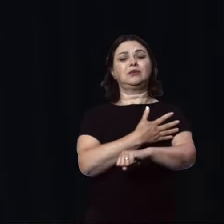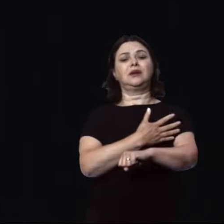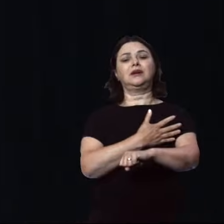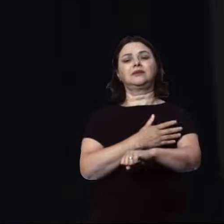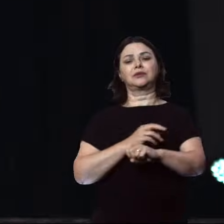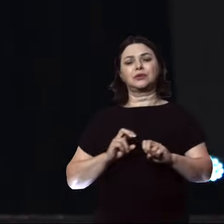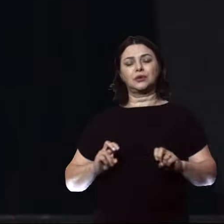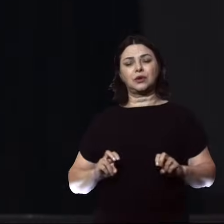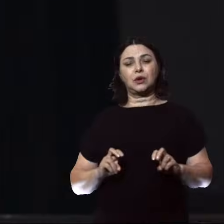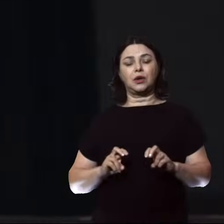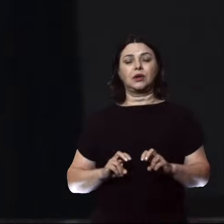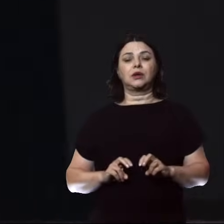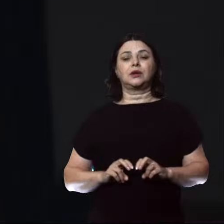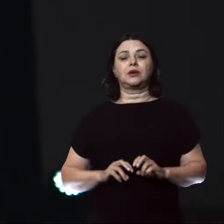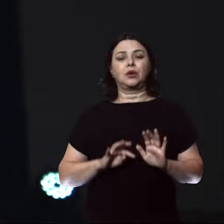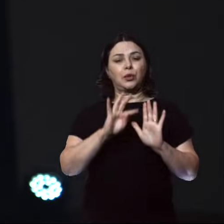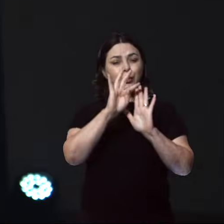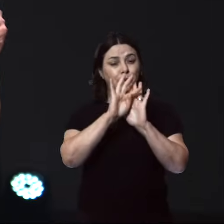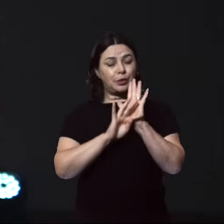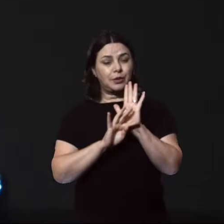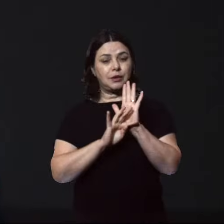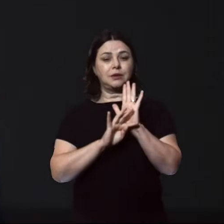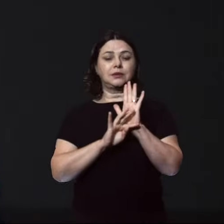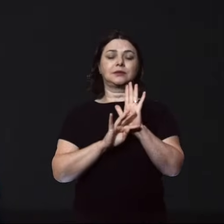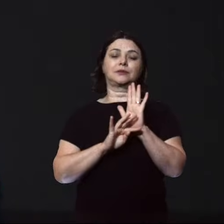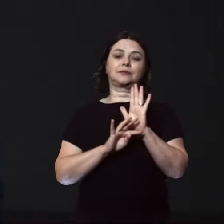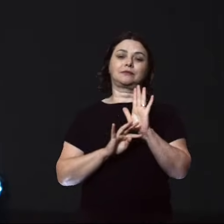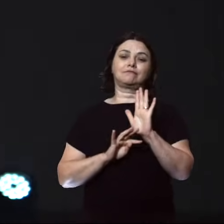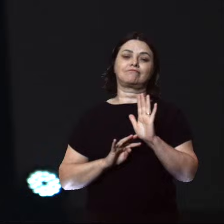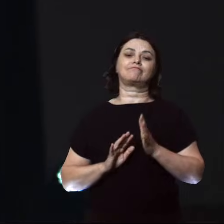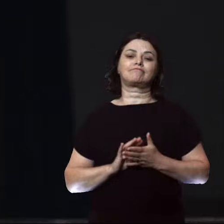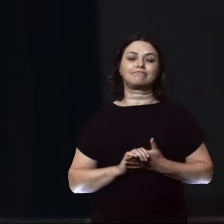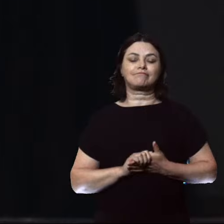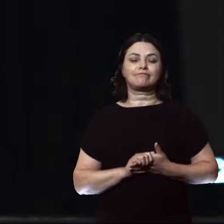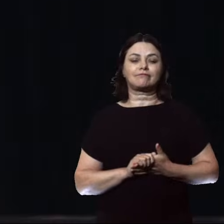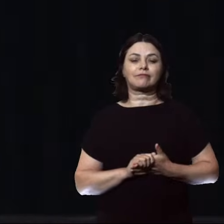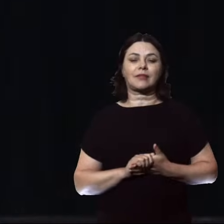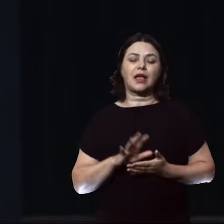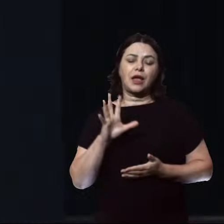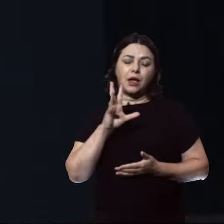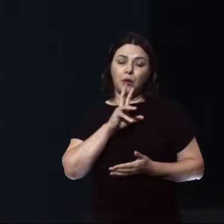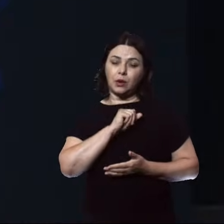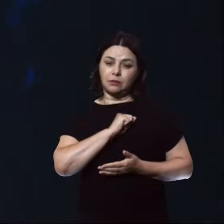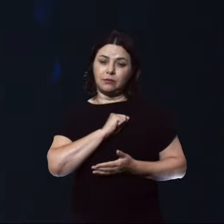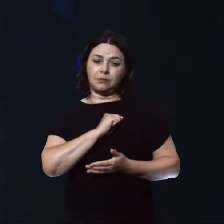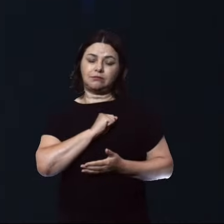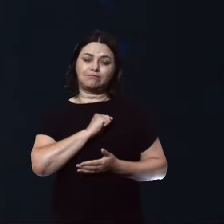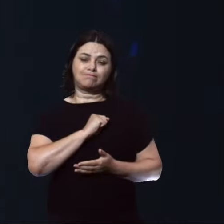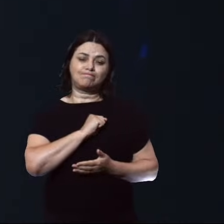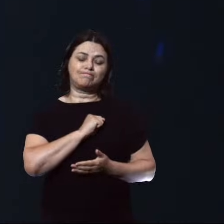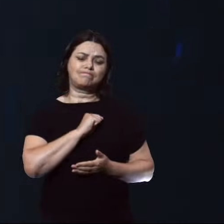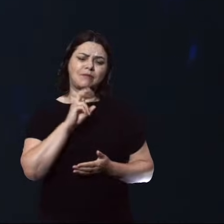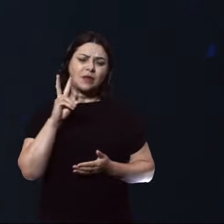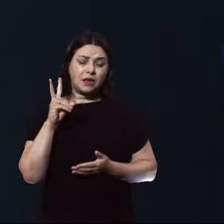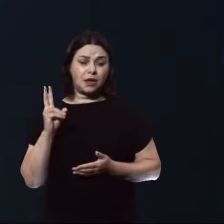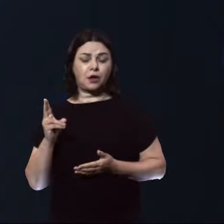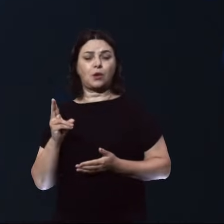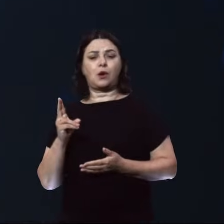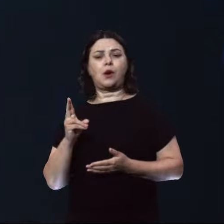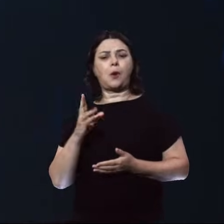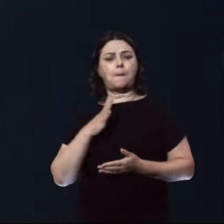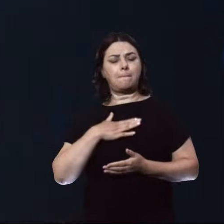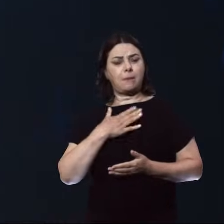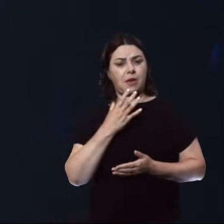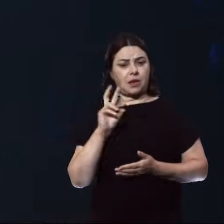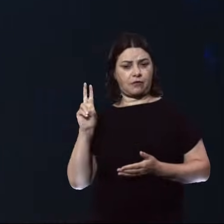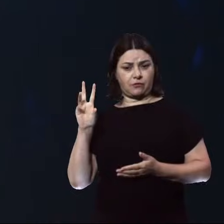amada demais. Fazia 20 anos que eu conhecia aquela mulher e eu amava do coração. Amava como se fosse minha própria avó. E eu confesso que